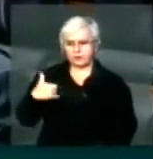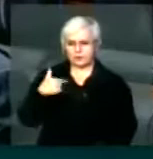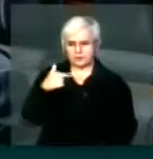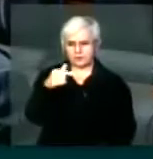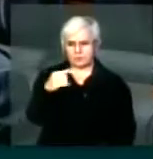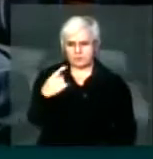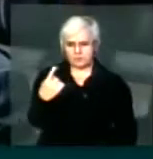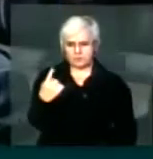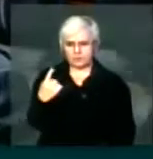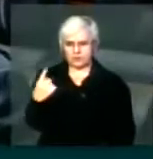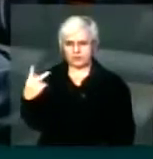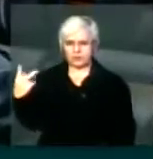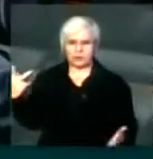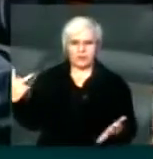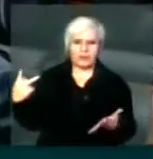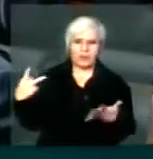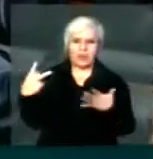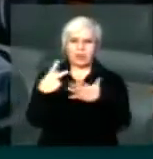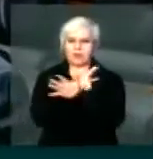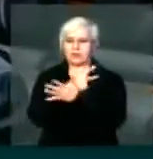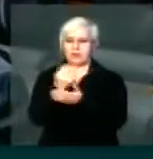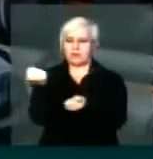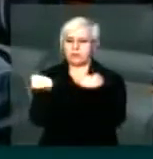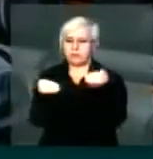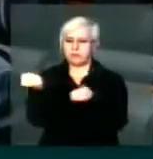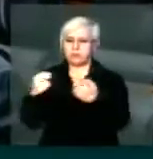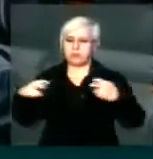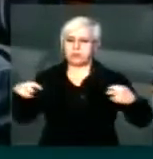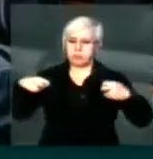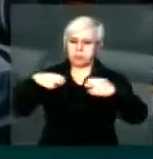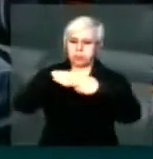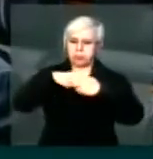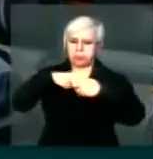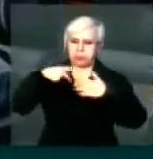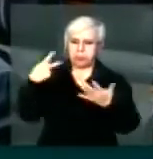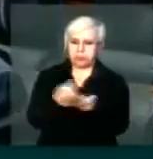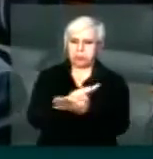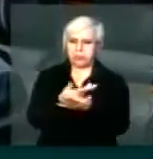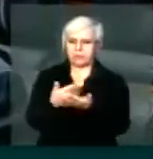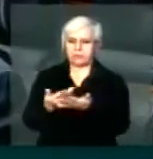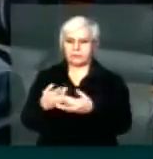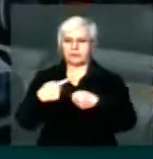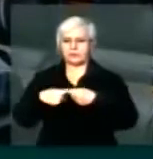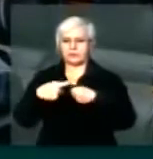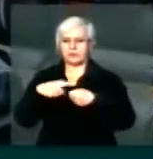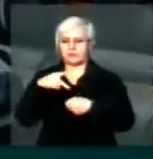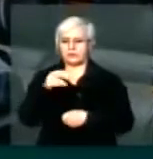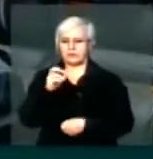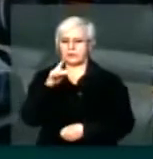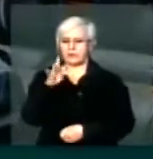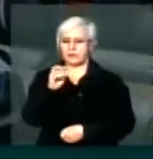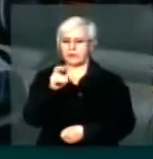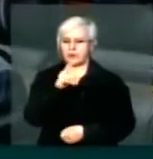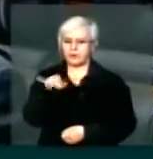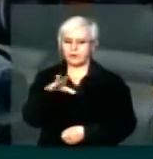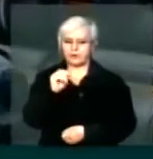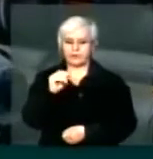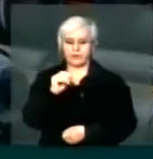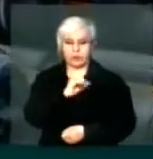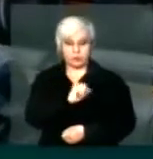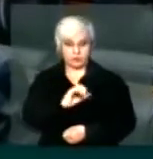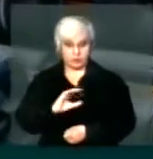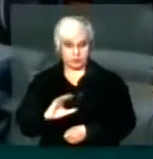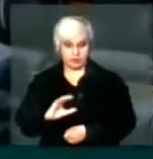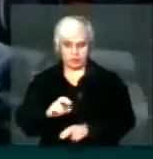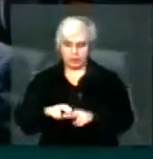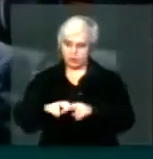anos, num trágico acidente automobilístico ocorrido na cidade de Porto Belo, em Santa Catarina. Por